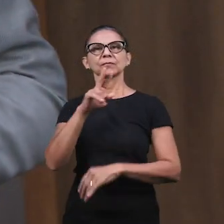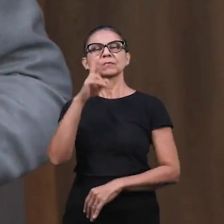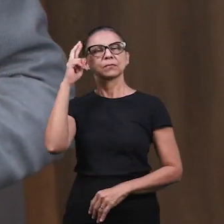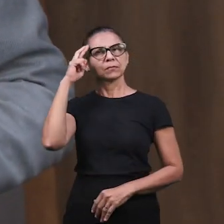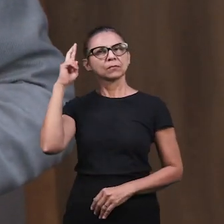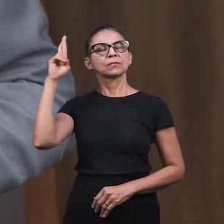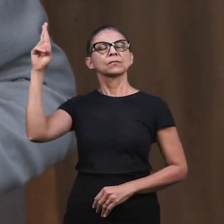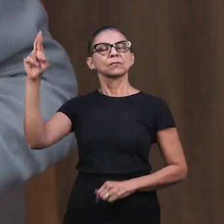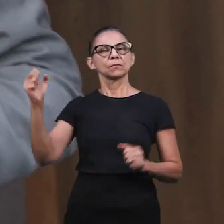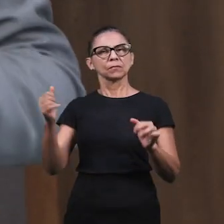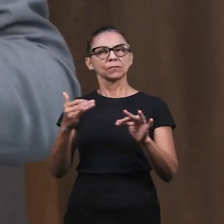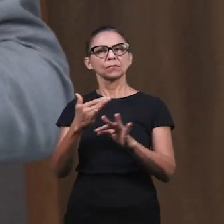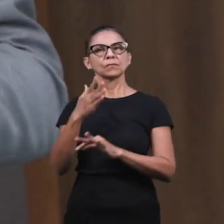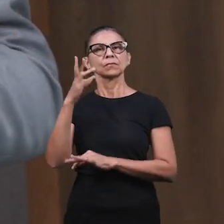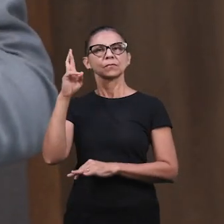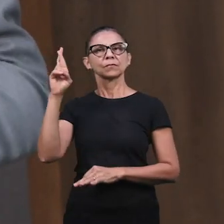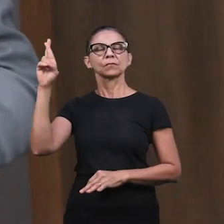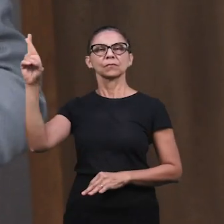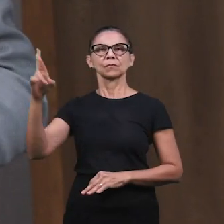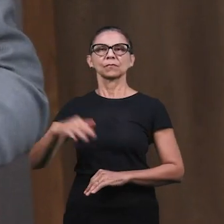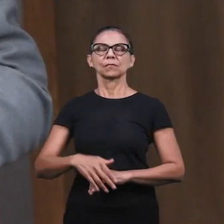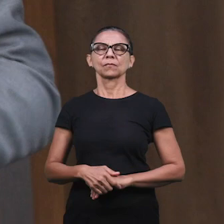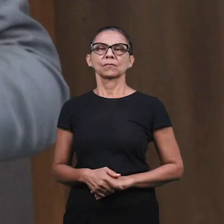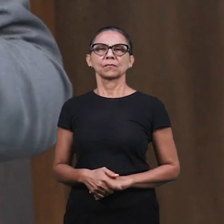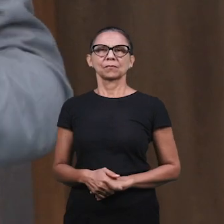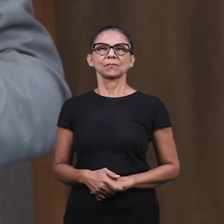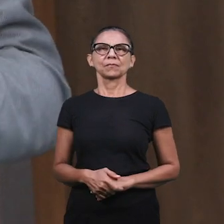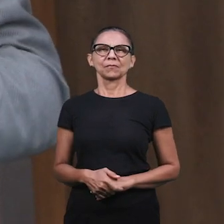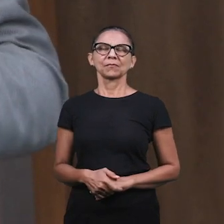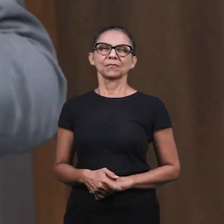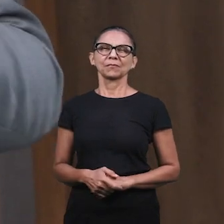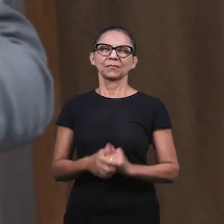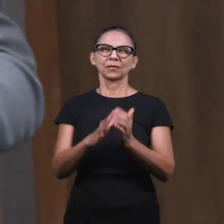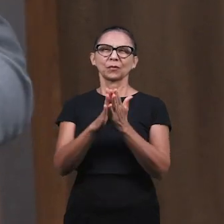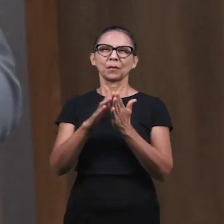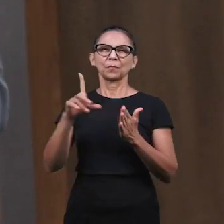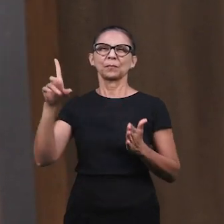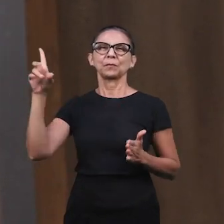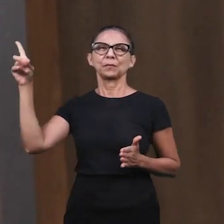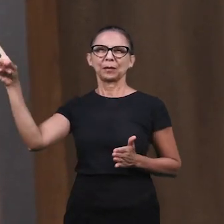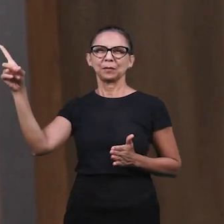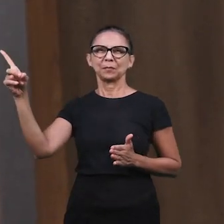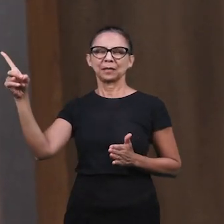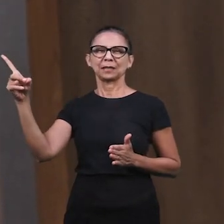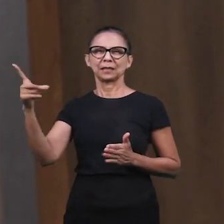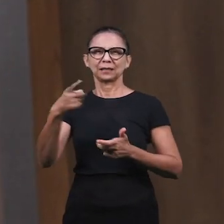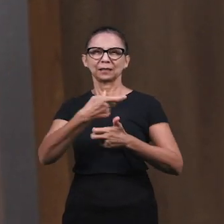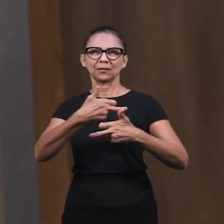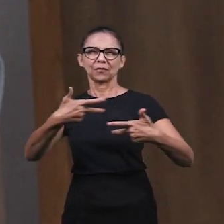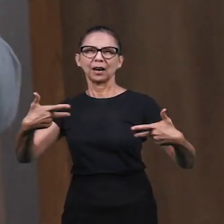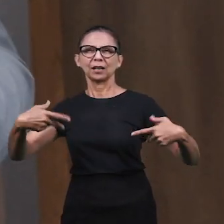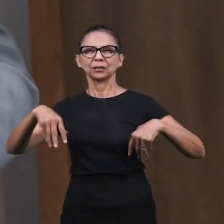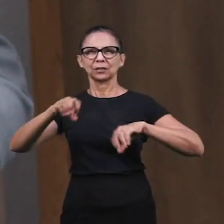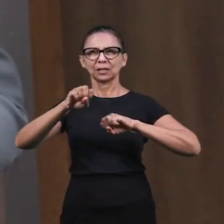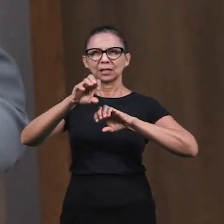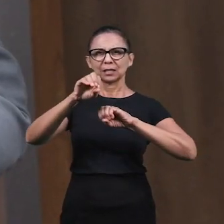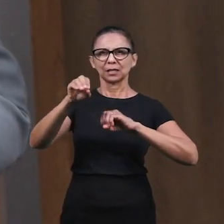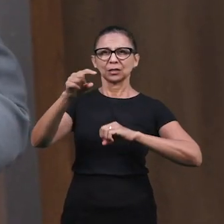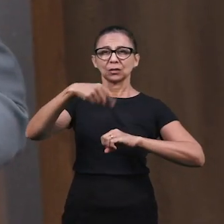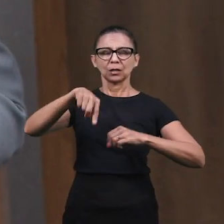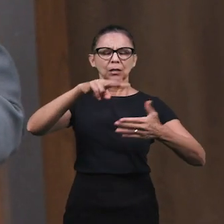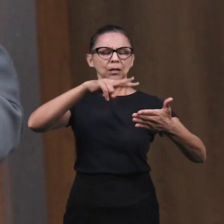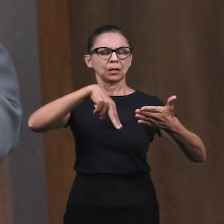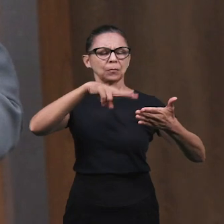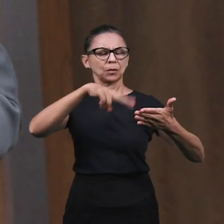Louvado seja o nome do Senhor. Glória ao Senhor pela sua palavra que nos enriquece, que nos faz crescer. Quanto mais nós lemos a